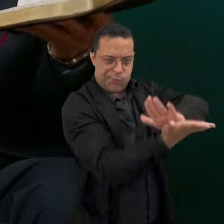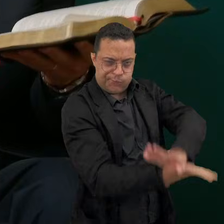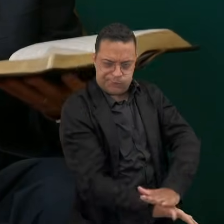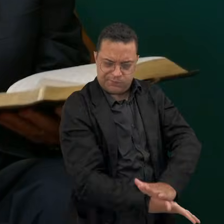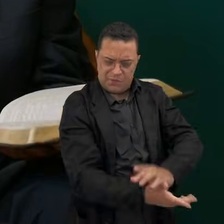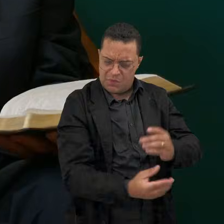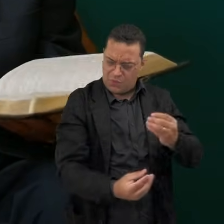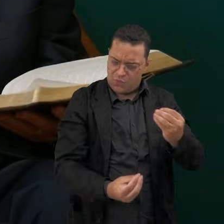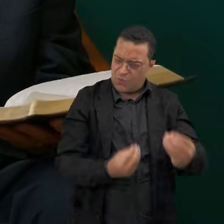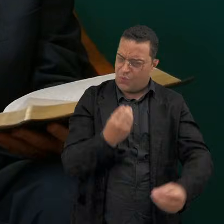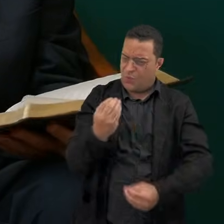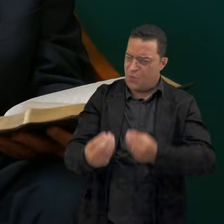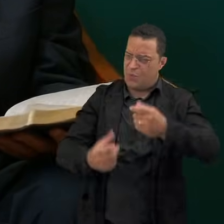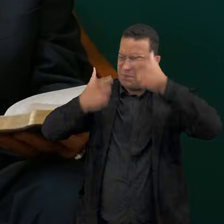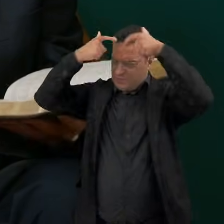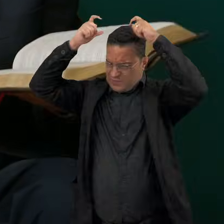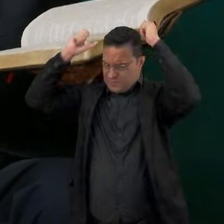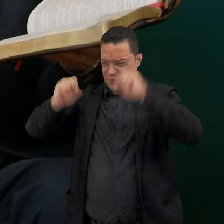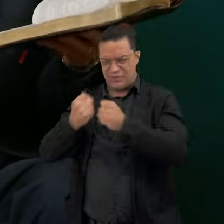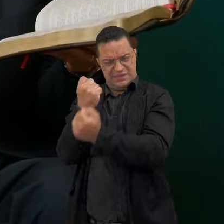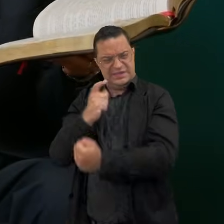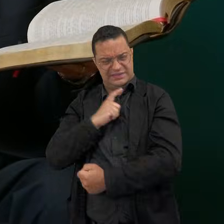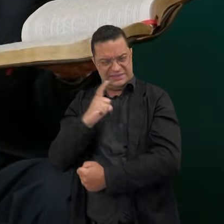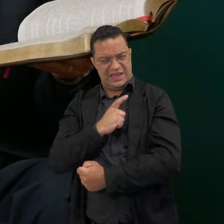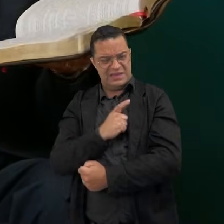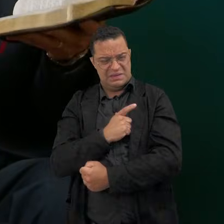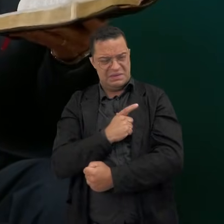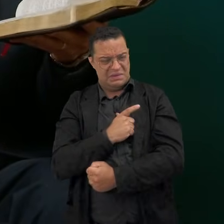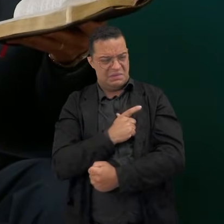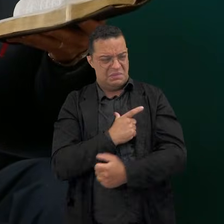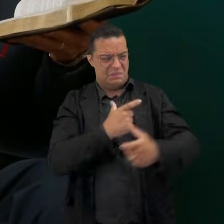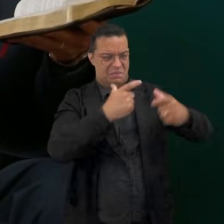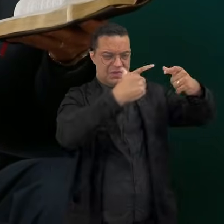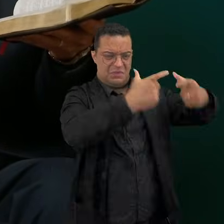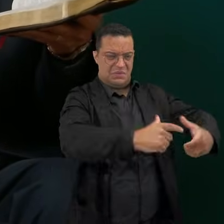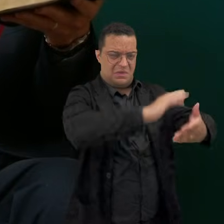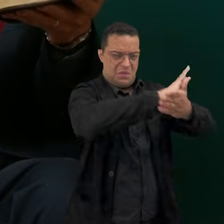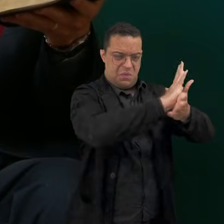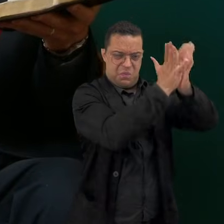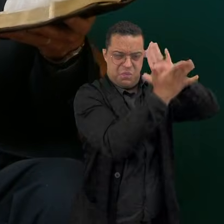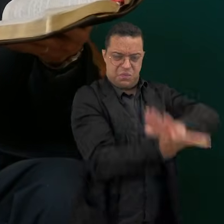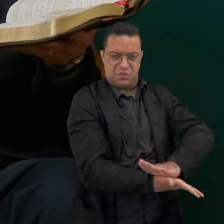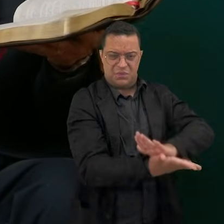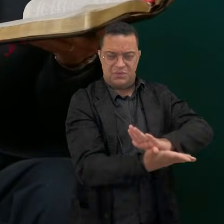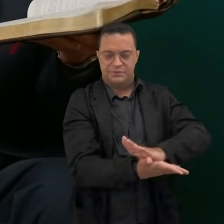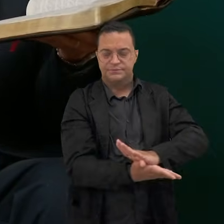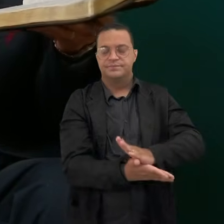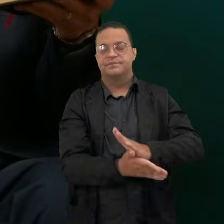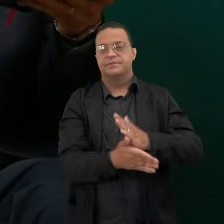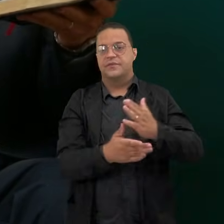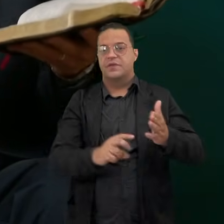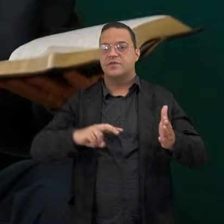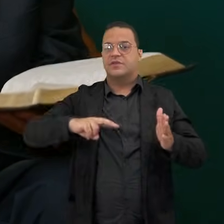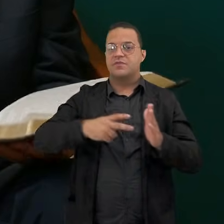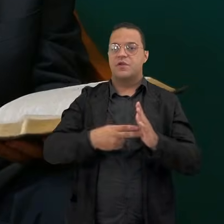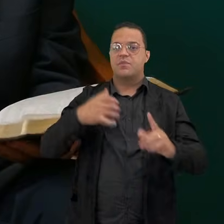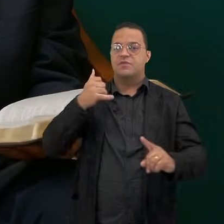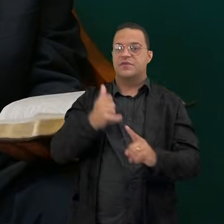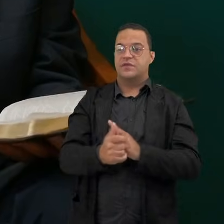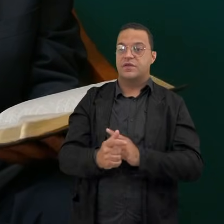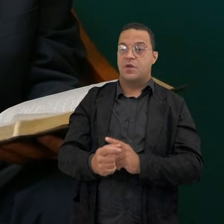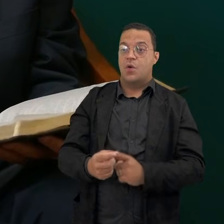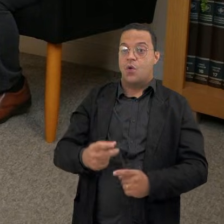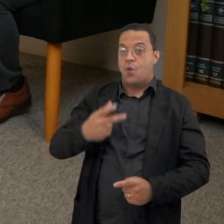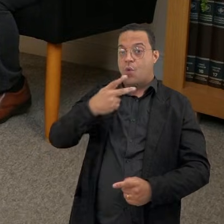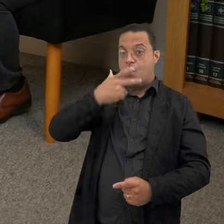só um auxiliar, mas nesse caso foi o povo comandado pelo príncipe, que foi usado no ano 70 para destruir